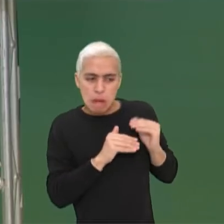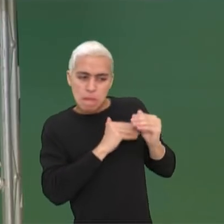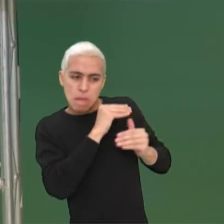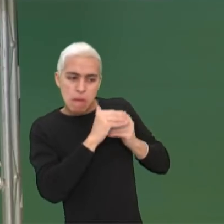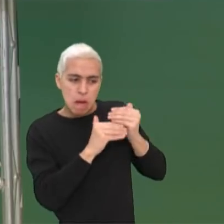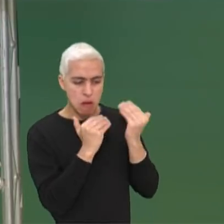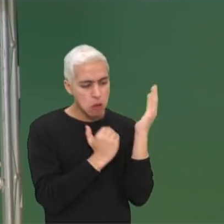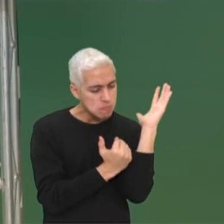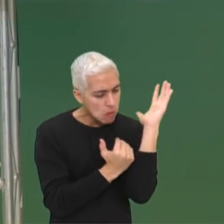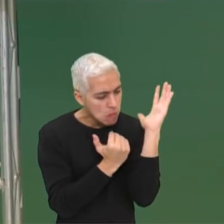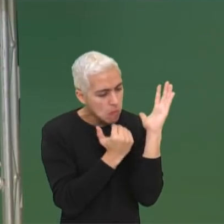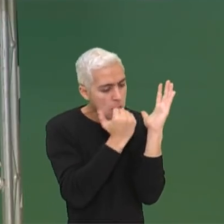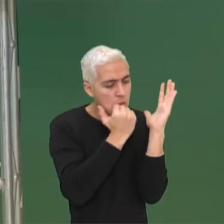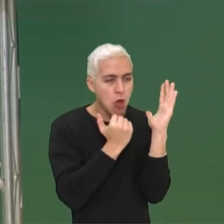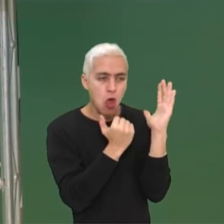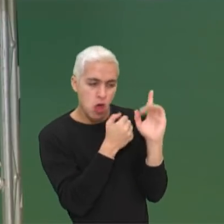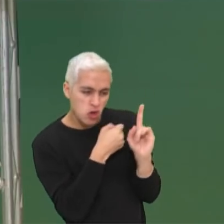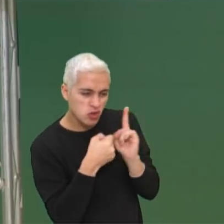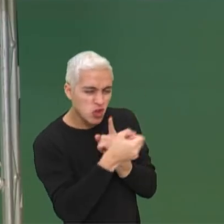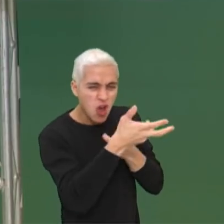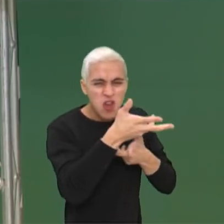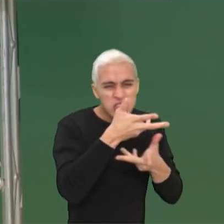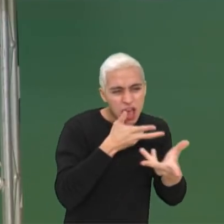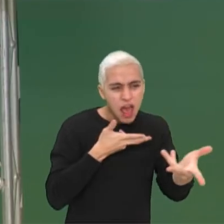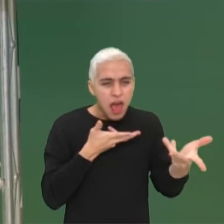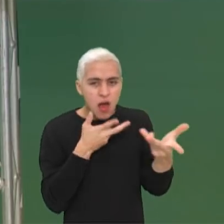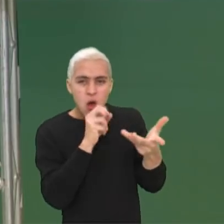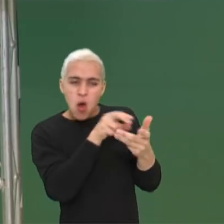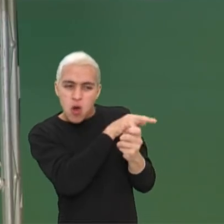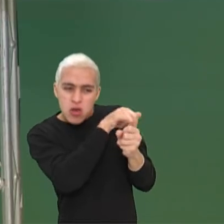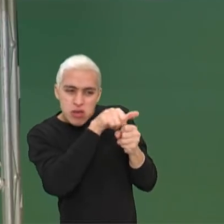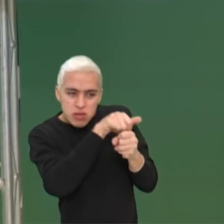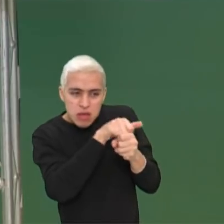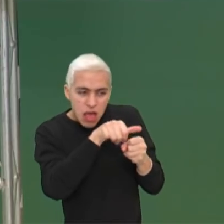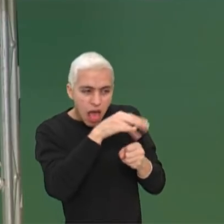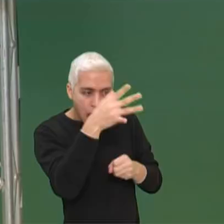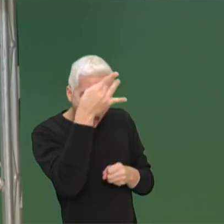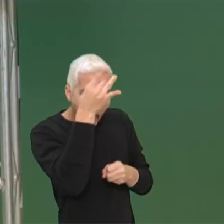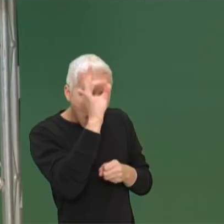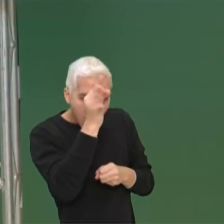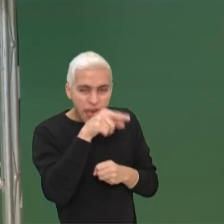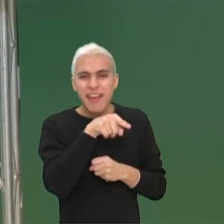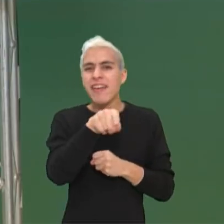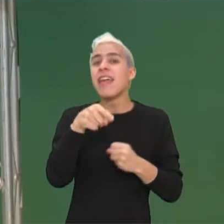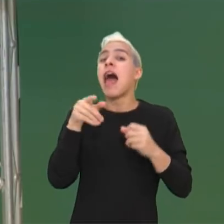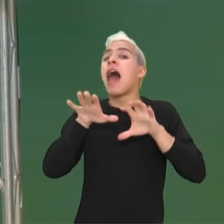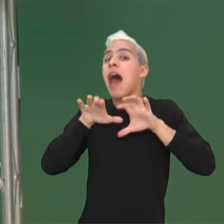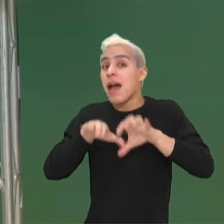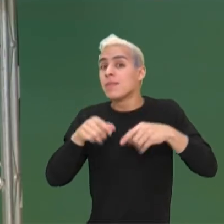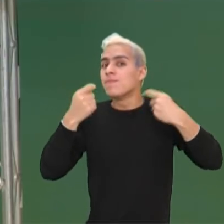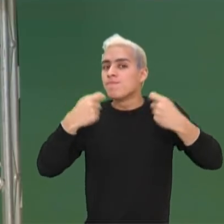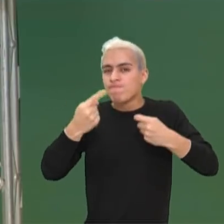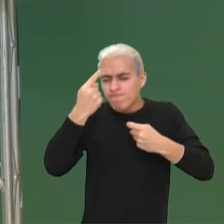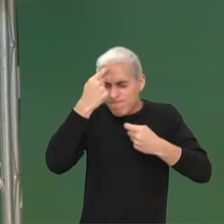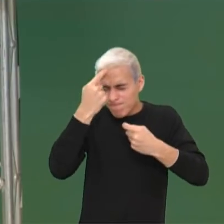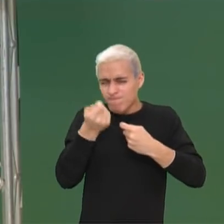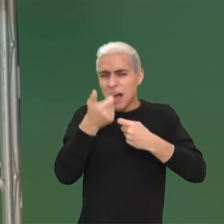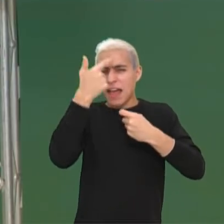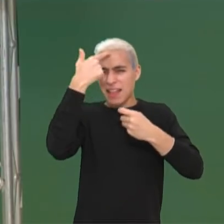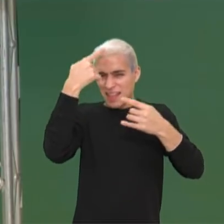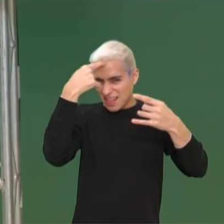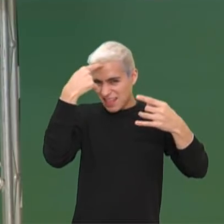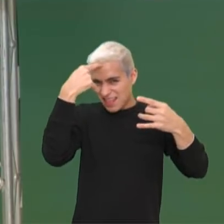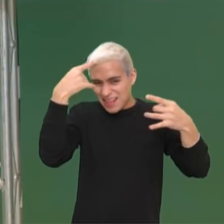ou social, né? Ou estratégico. Então, isso eu preciso, e você precisa que esteja